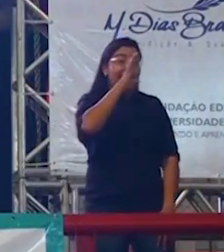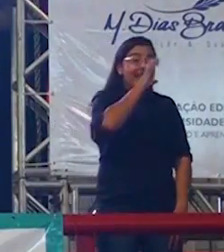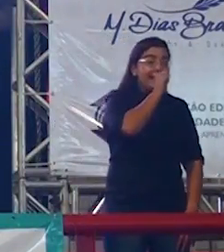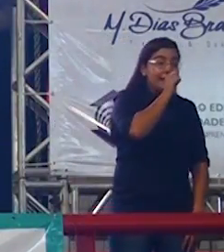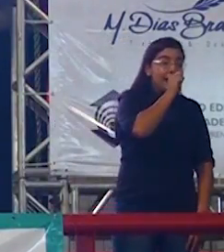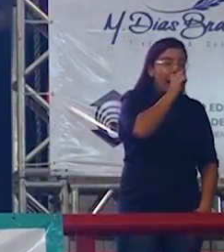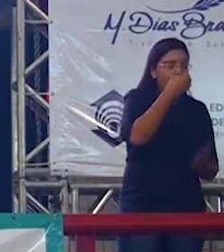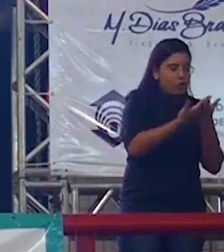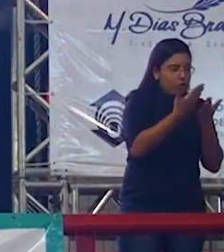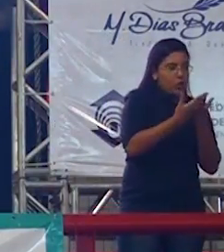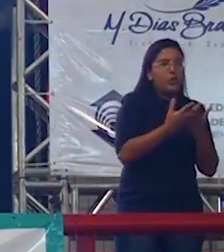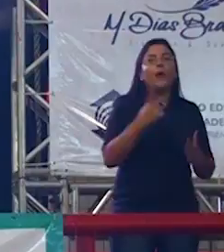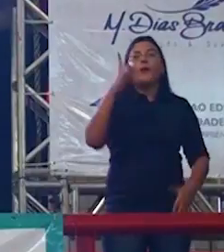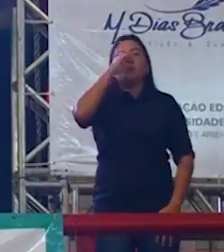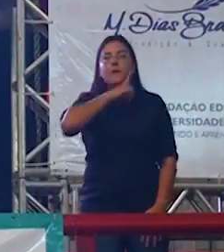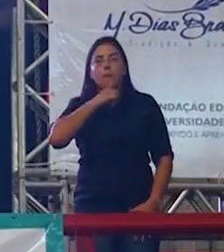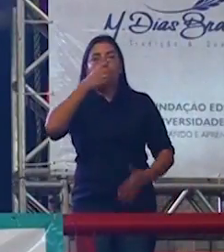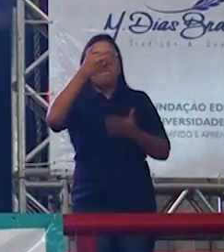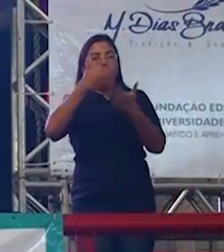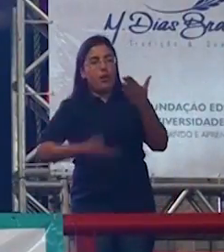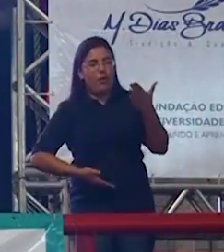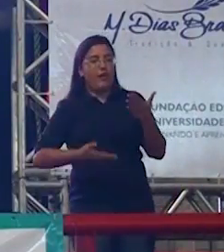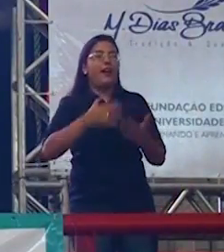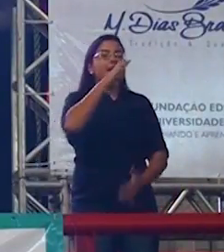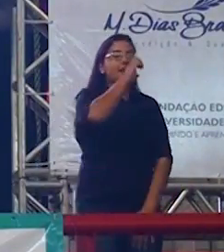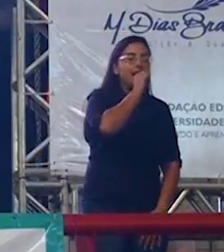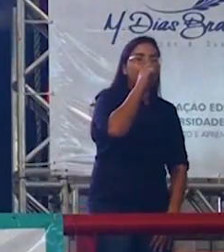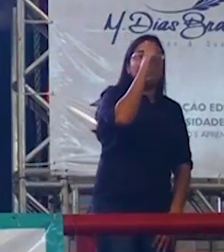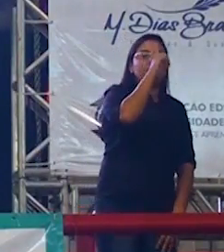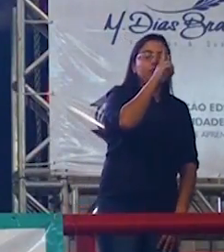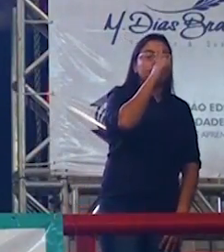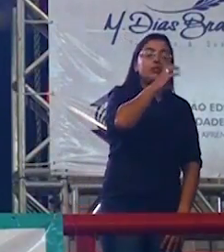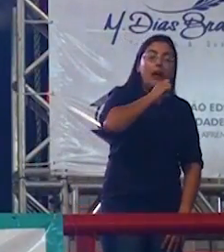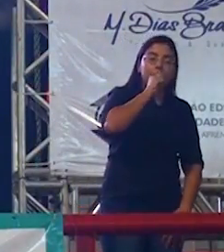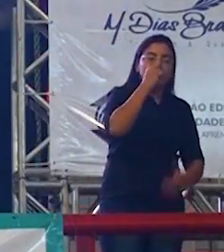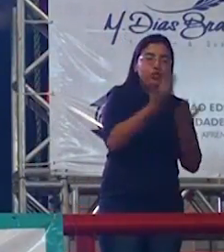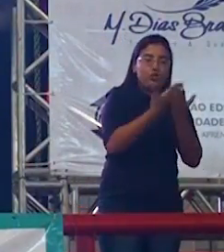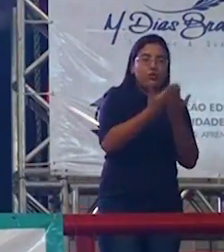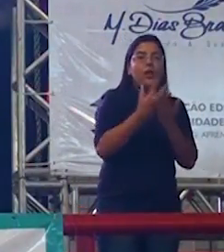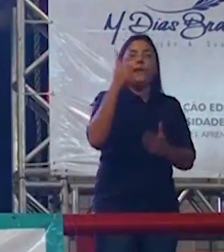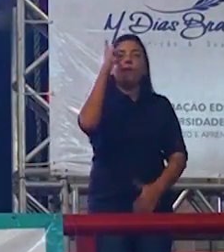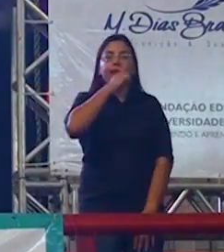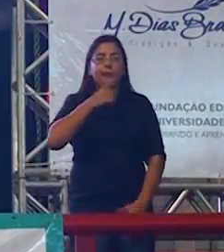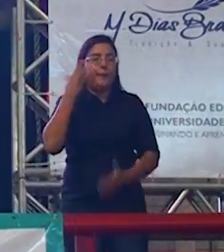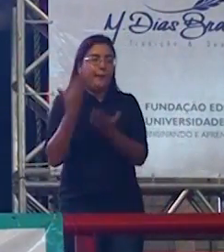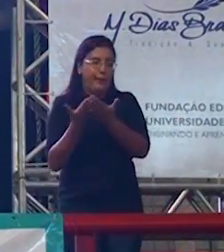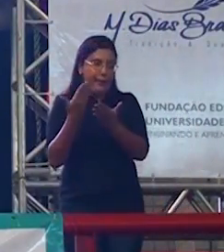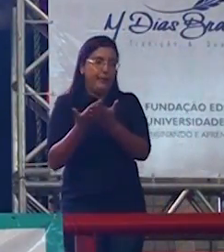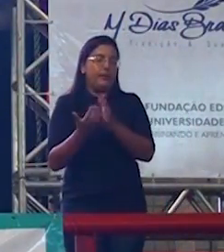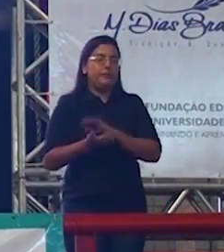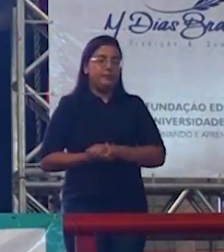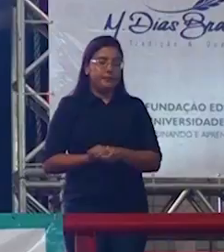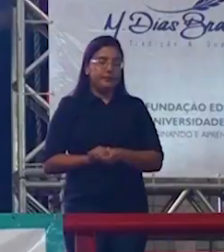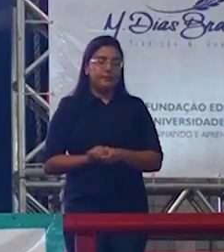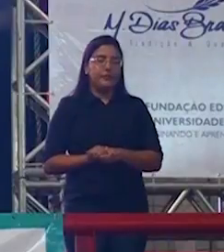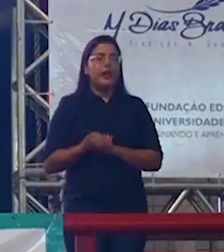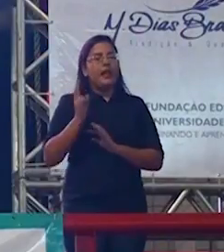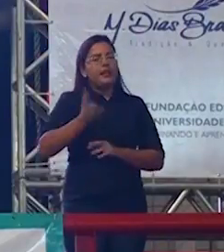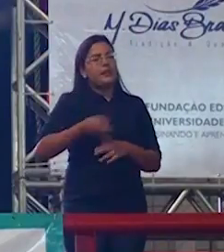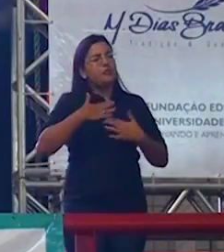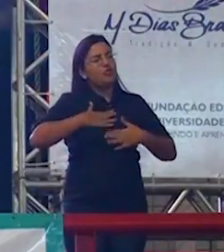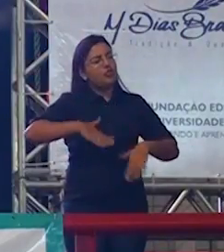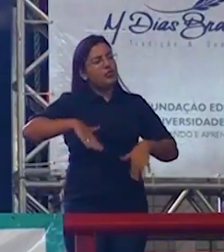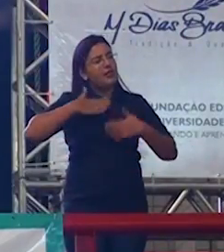de domingo. É uma revisão importantíssima, mas é uma revisão tranquila, sem desespero, com muita tranquilidade, porque você tem que estar